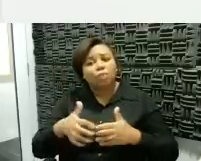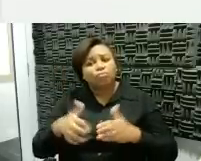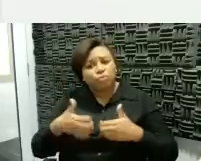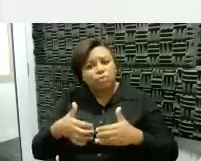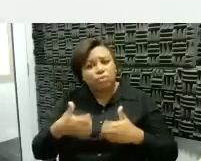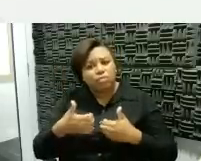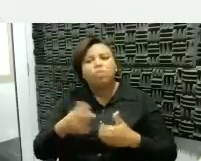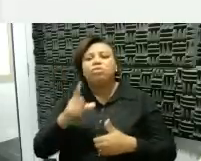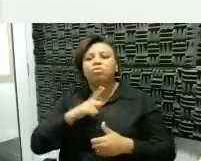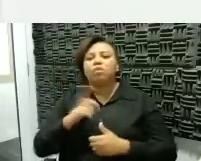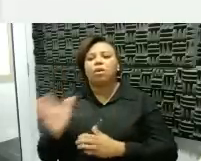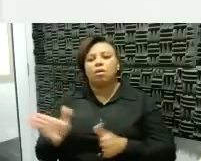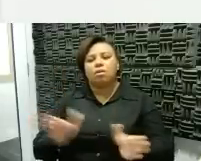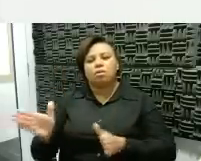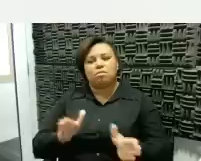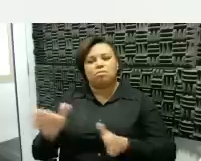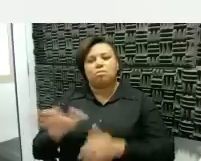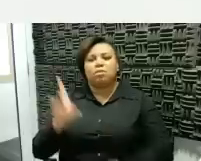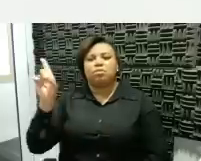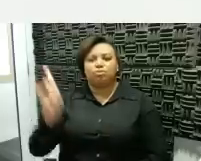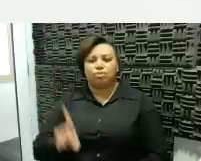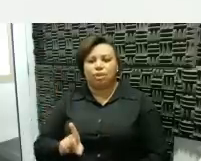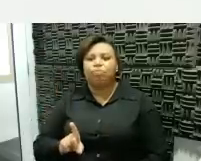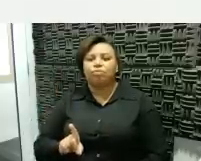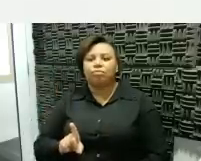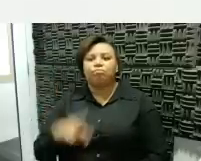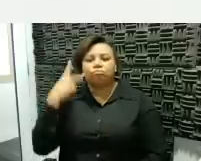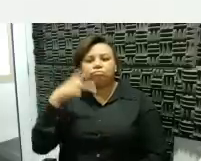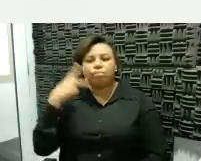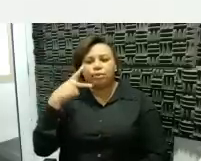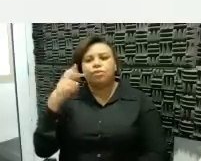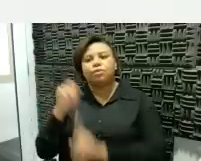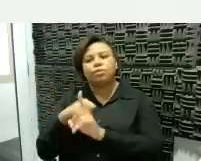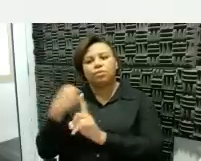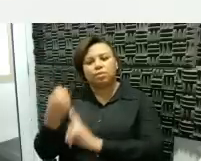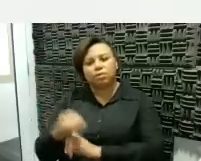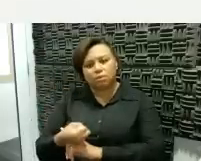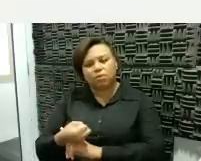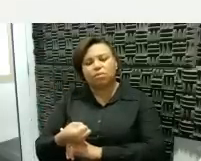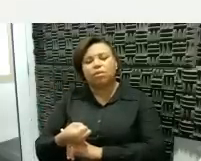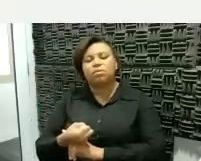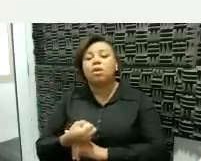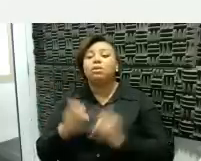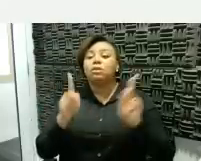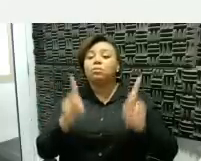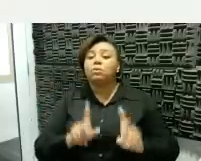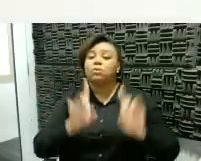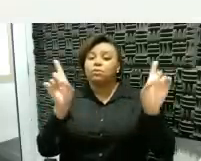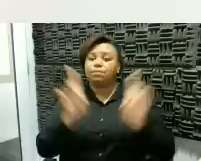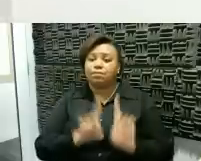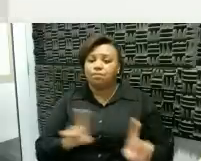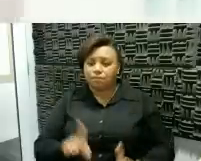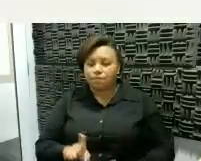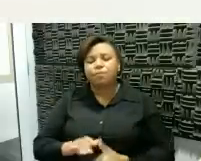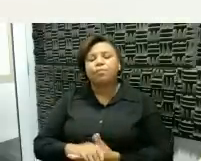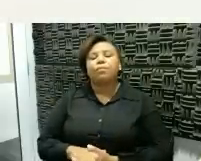aos direitos e as políticas sociais eh das pessoas com deficiência eh só para não deixar